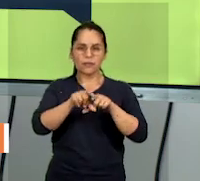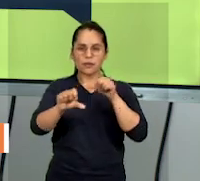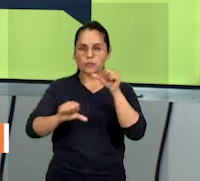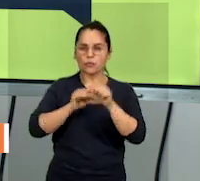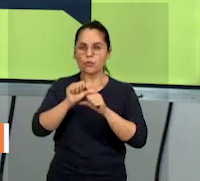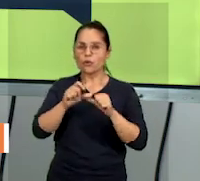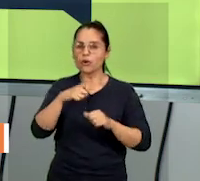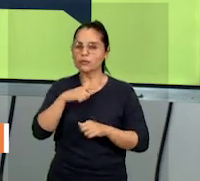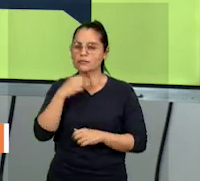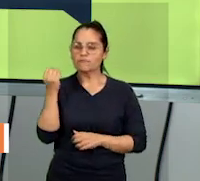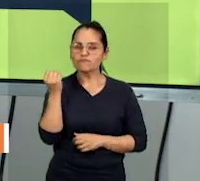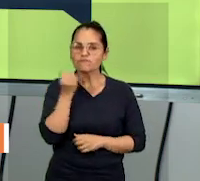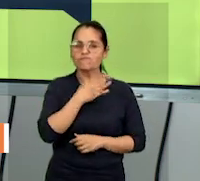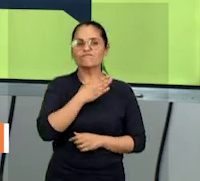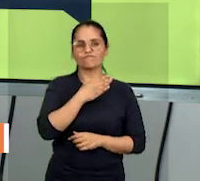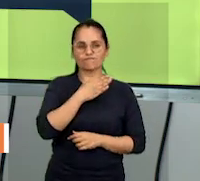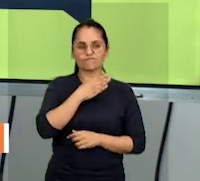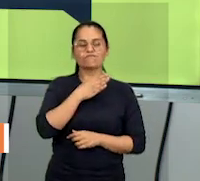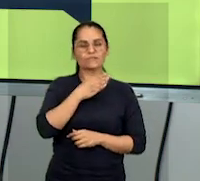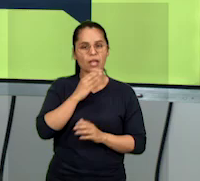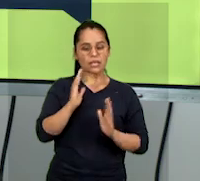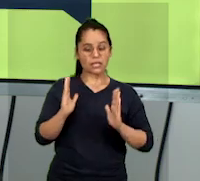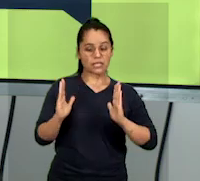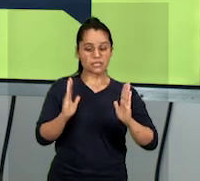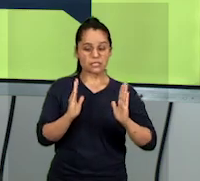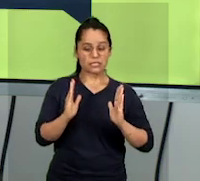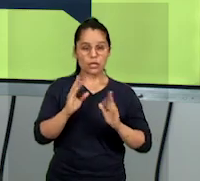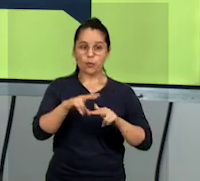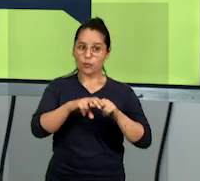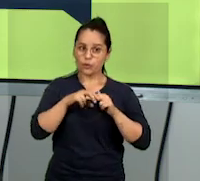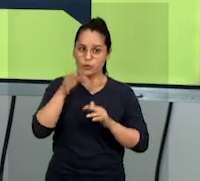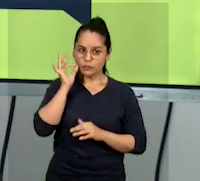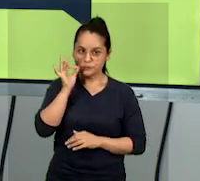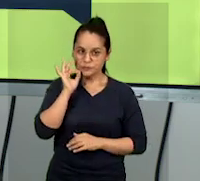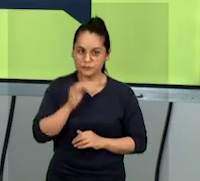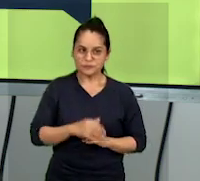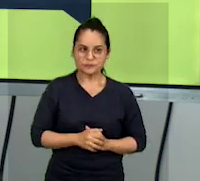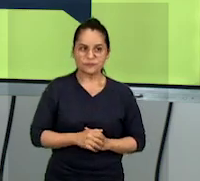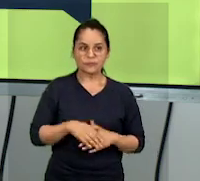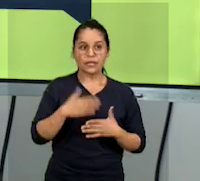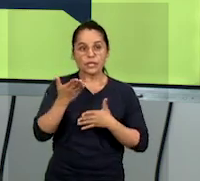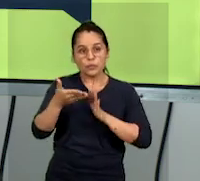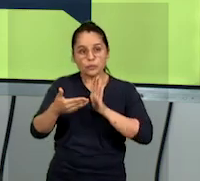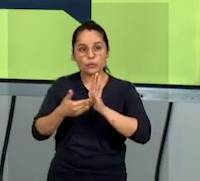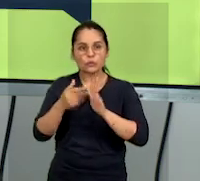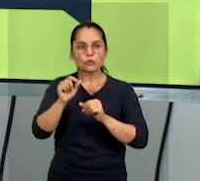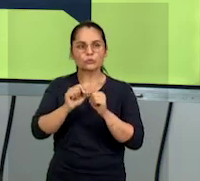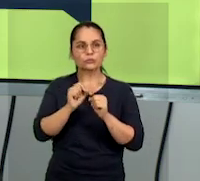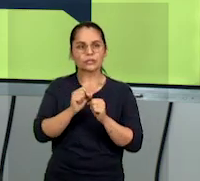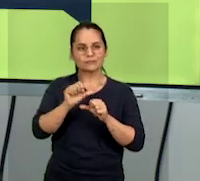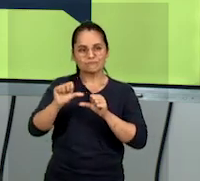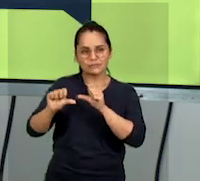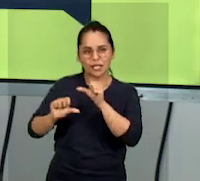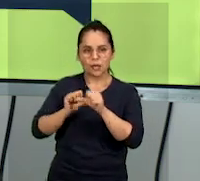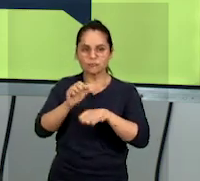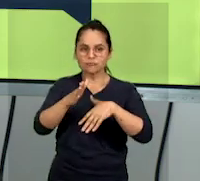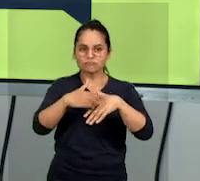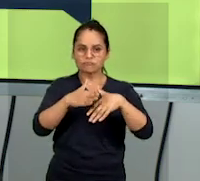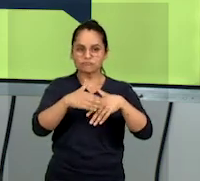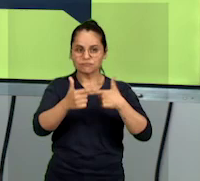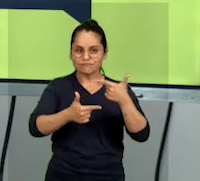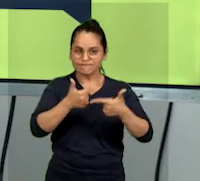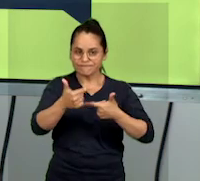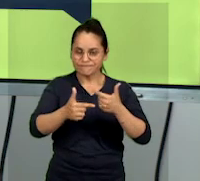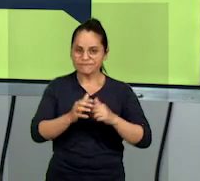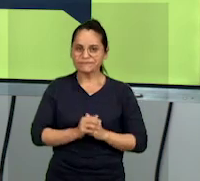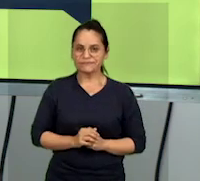uma modernização nesse trecho por conta do café. E, por último, a mudança de mão de obra. A mão